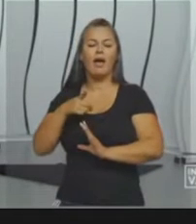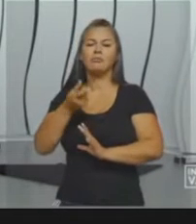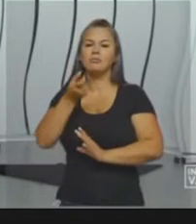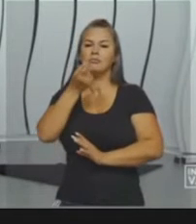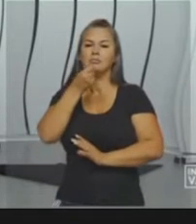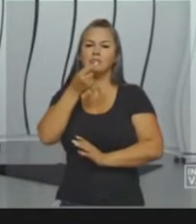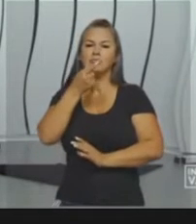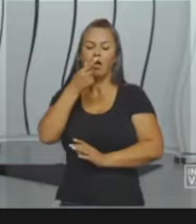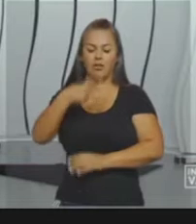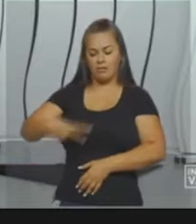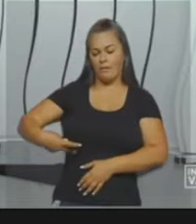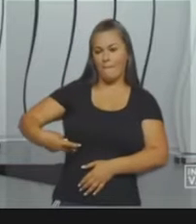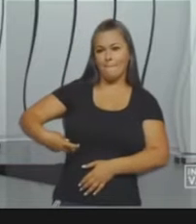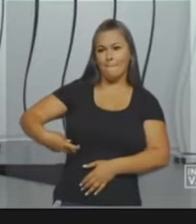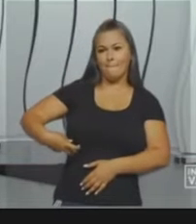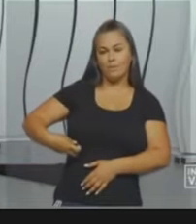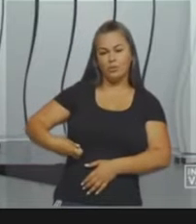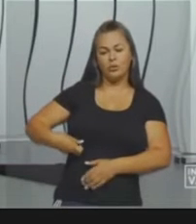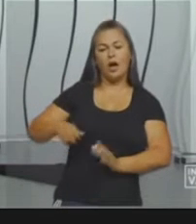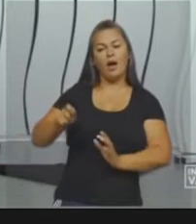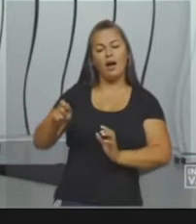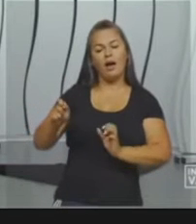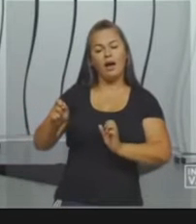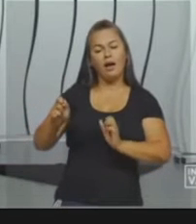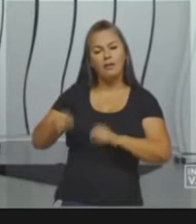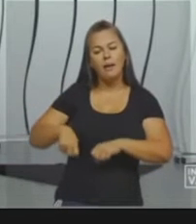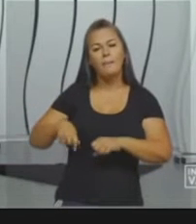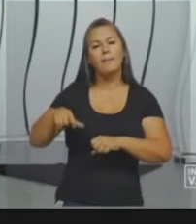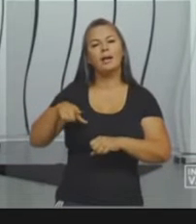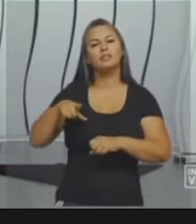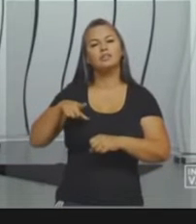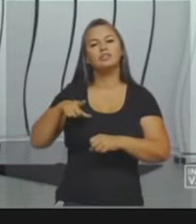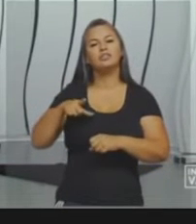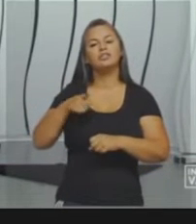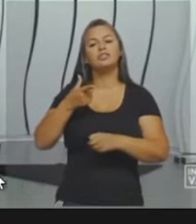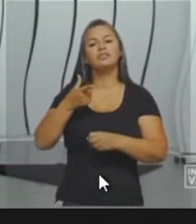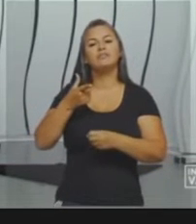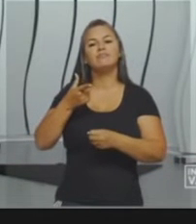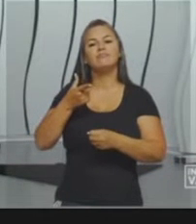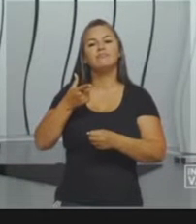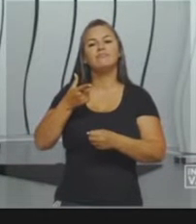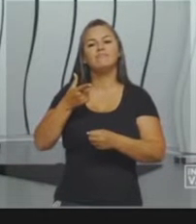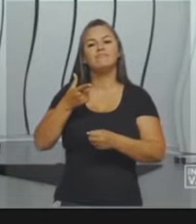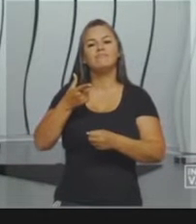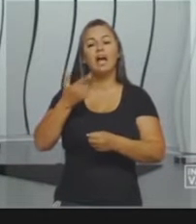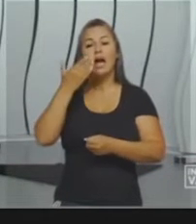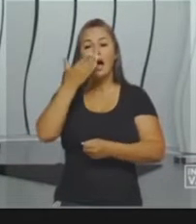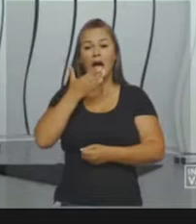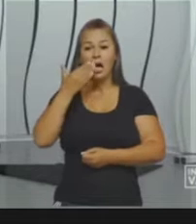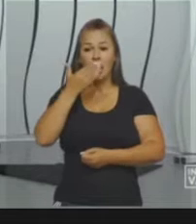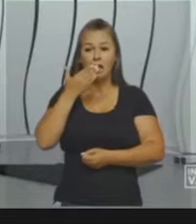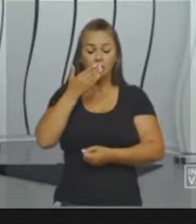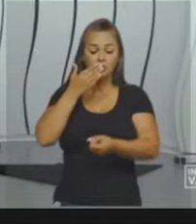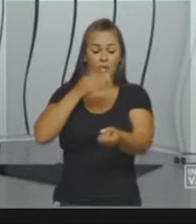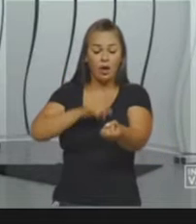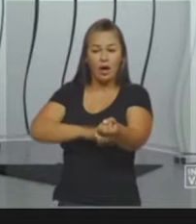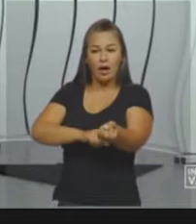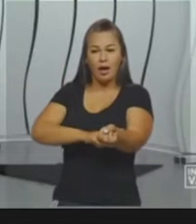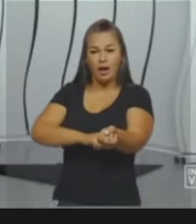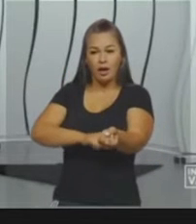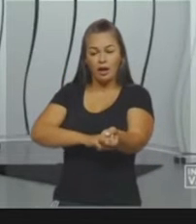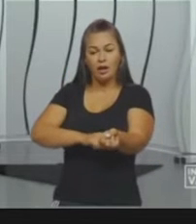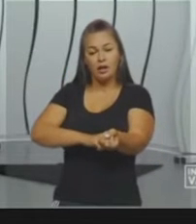da área farmacêutica, da área industrial, onde já coloca a insulina disponível aí. Então, essa insulina que é vendida aí, muito